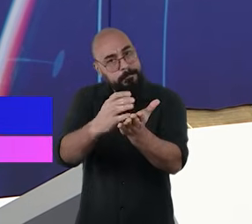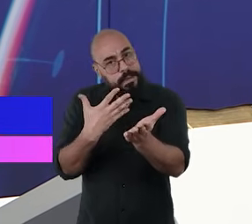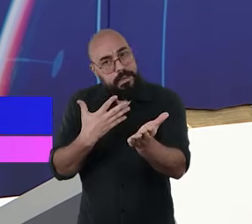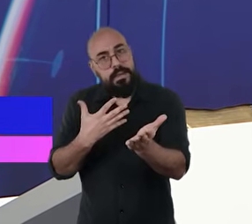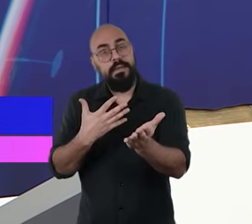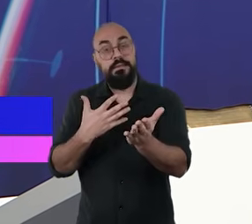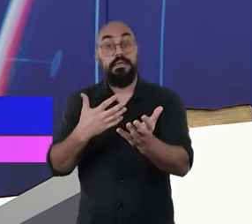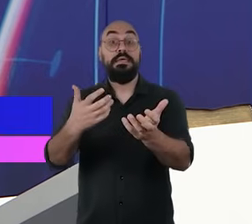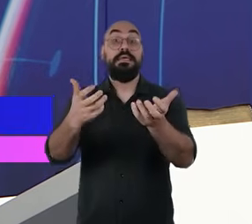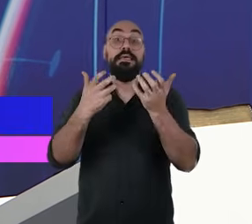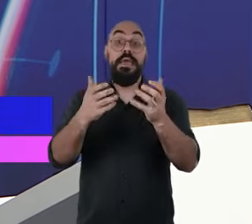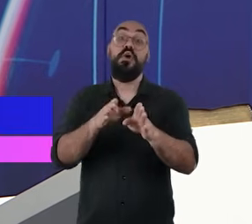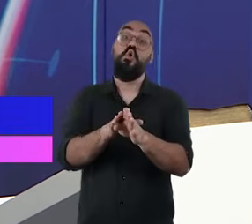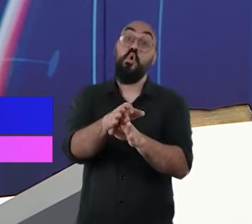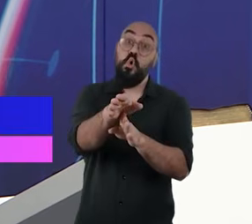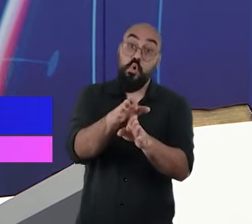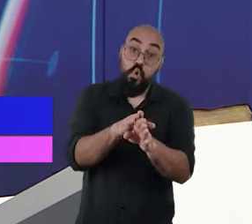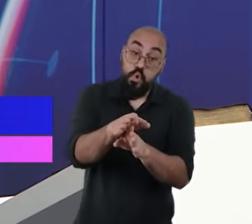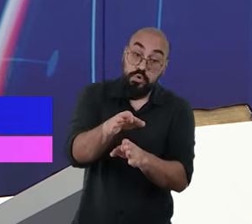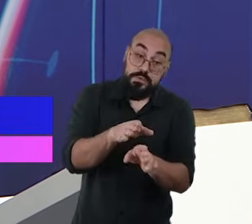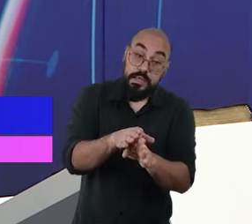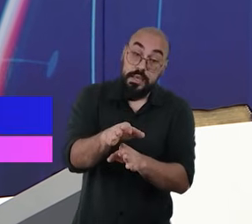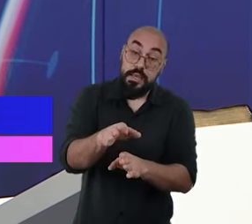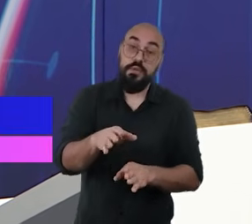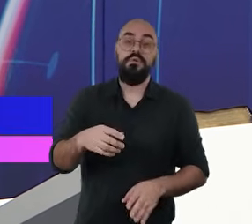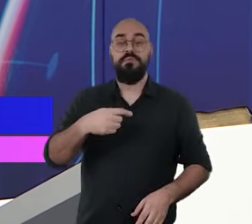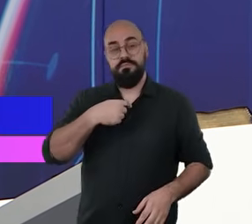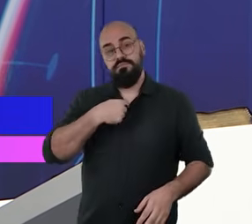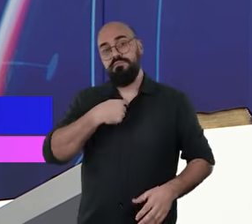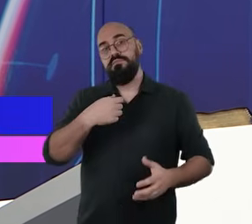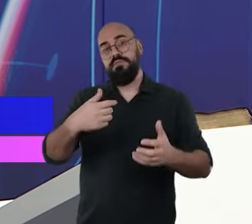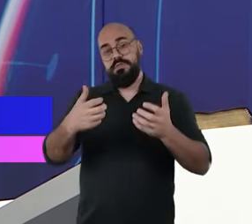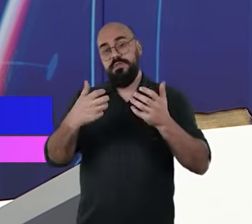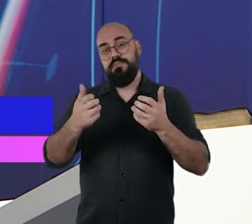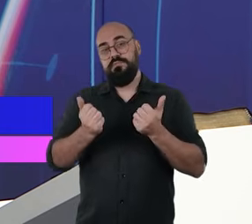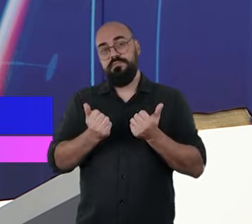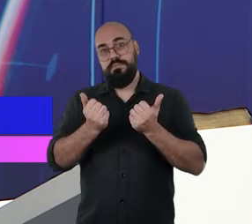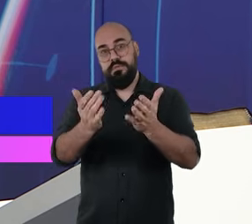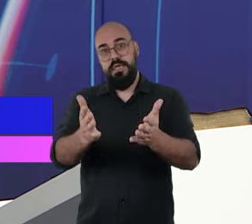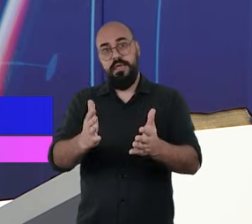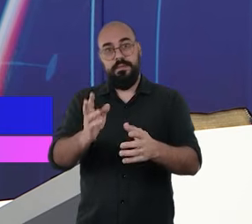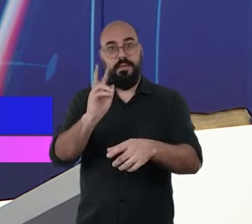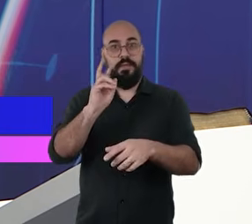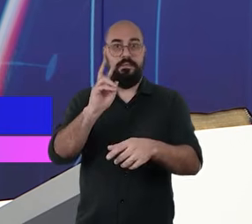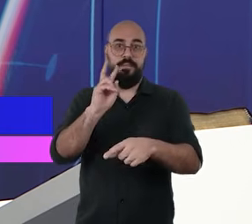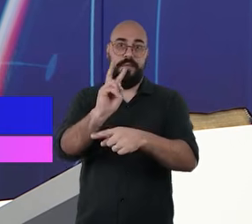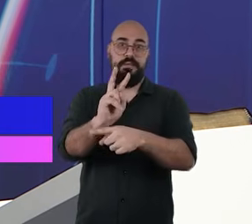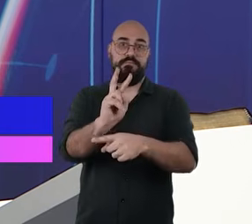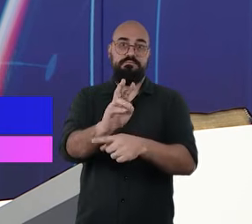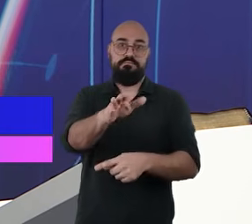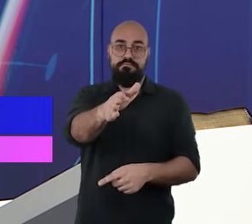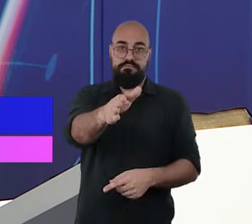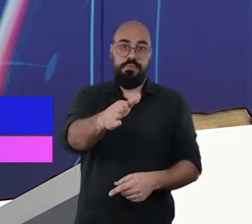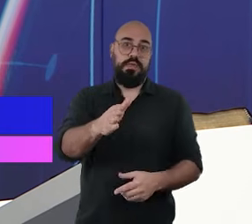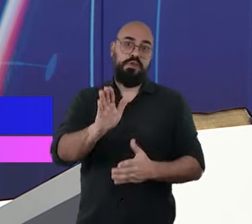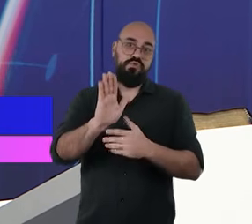nós. Você quer um conselho? Estamos apostos nesse momento para te atender. 12